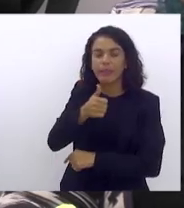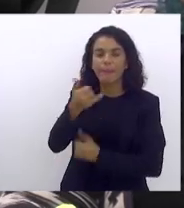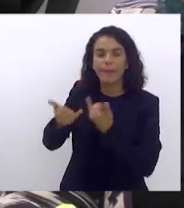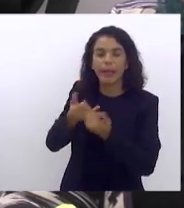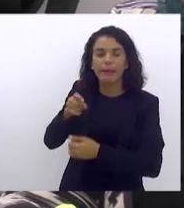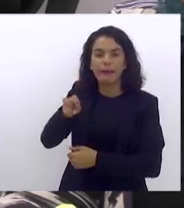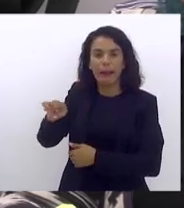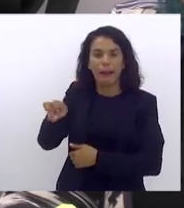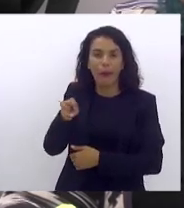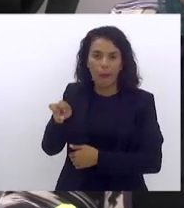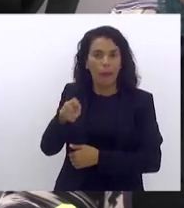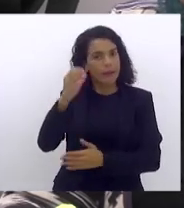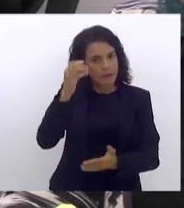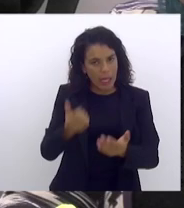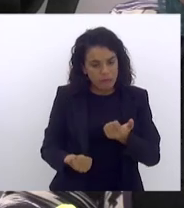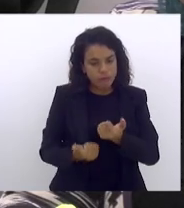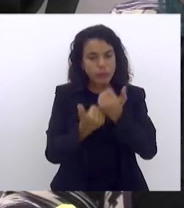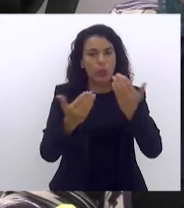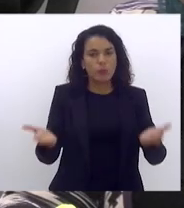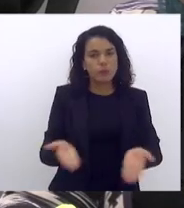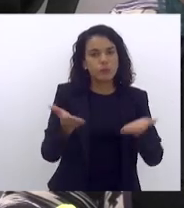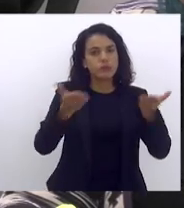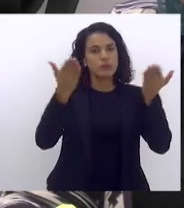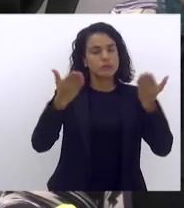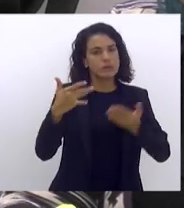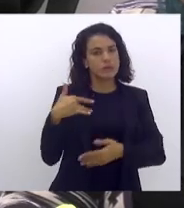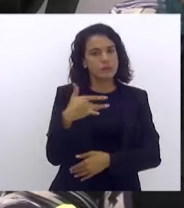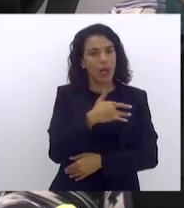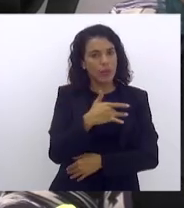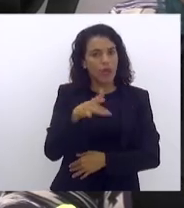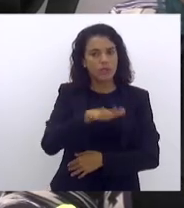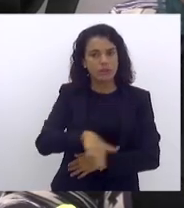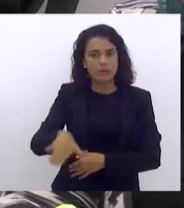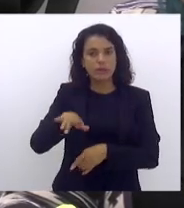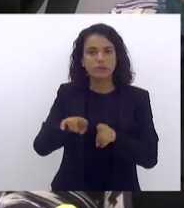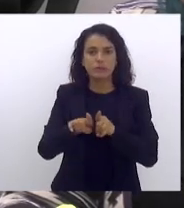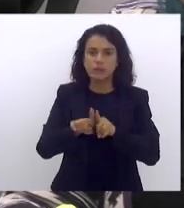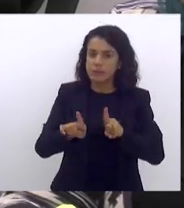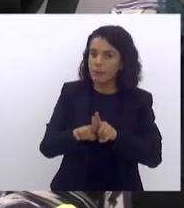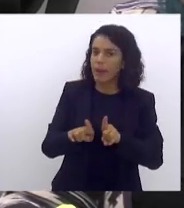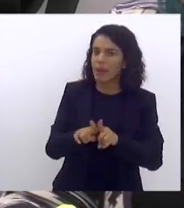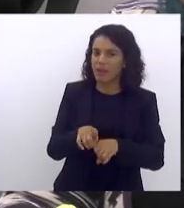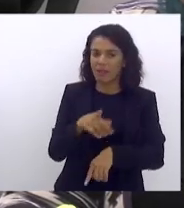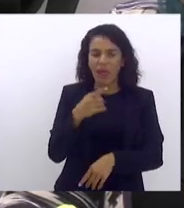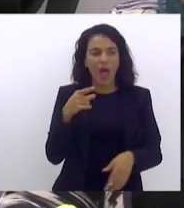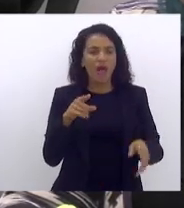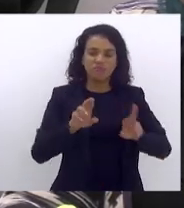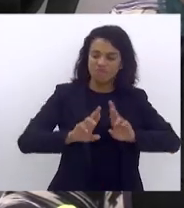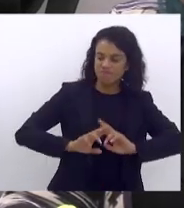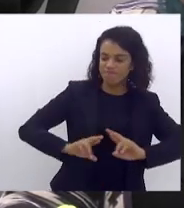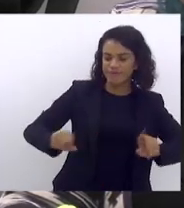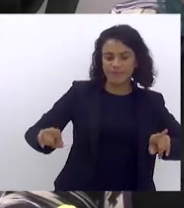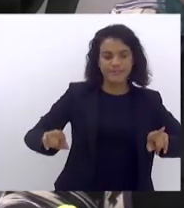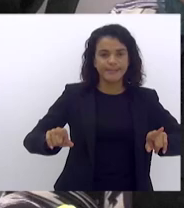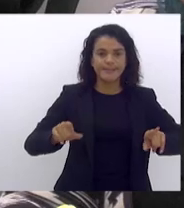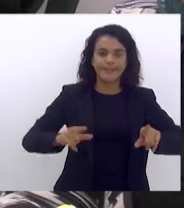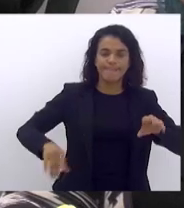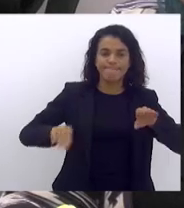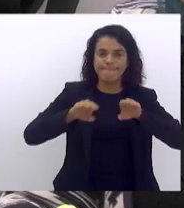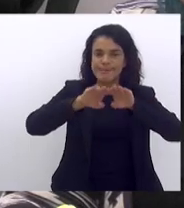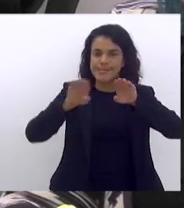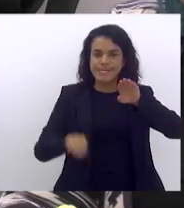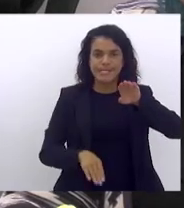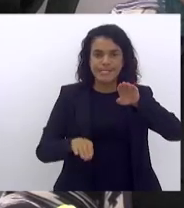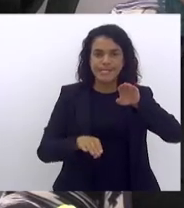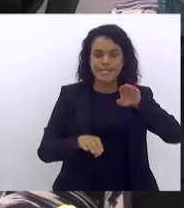cumprindo a legislação, está contribuindo para o crescimento saudável das crianças, mas está fazendo uma abordagem de gênero, trabalhando contra a desigualdade. O projeto, por